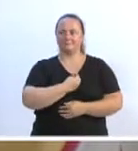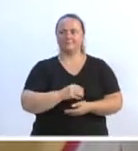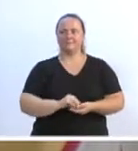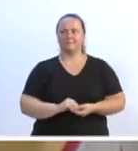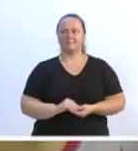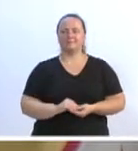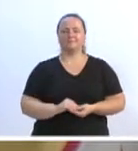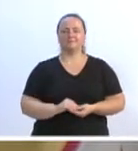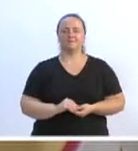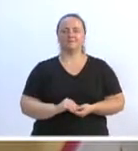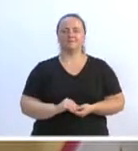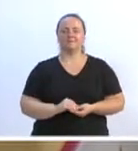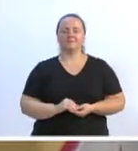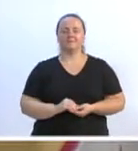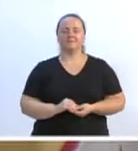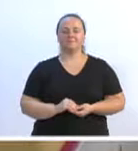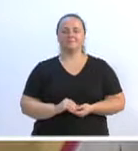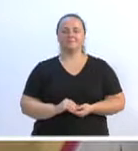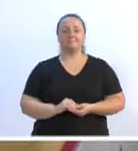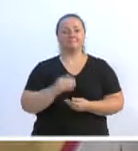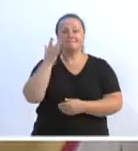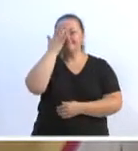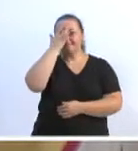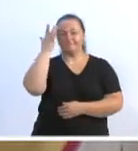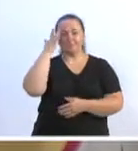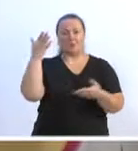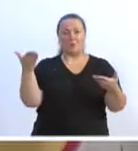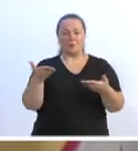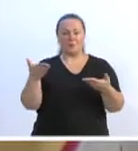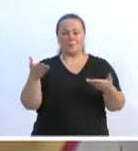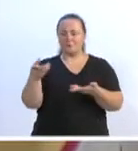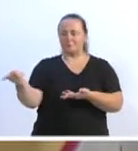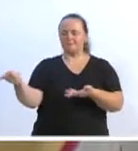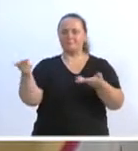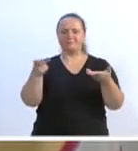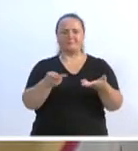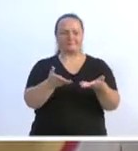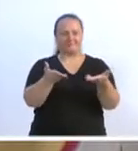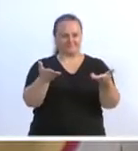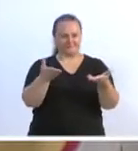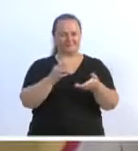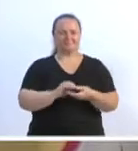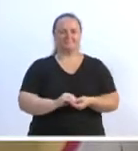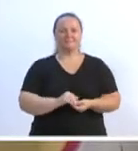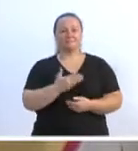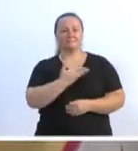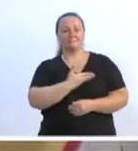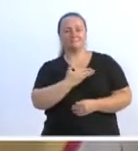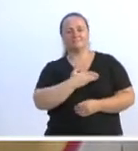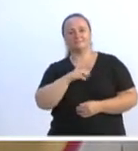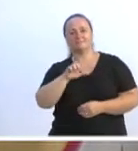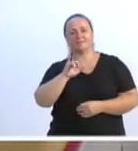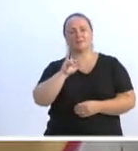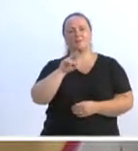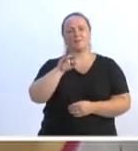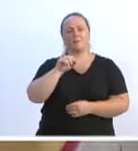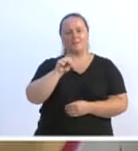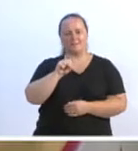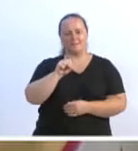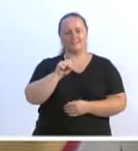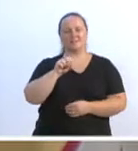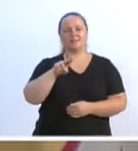nossos queridos visitantes na tarde de hoje buchecha atacar a visita do amigo luiz fernando novais